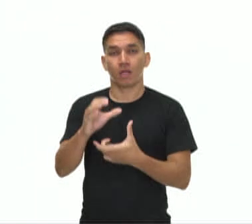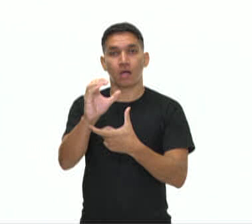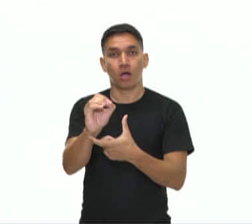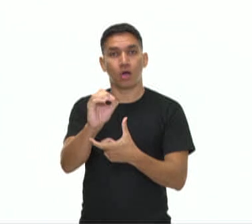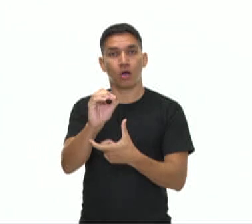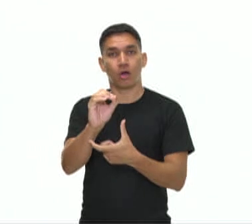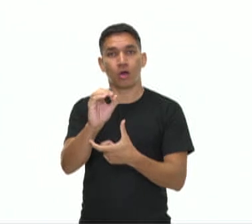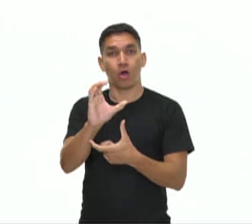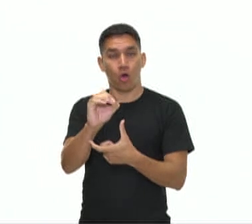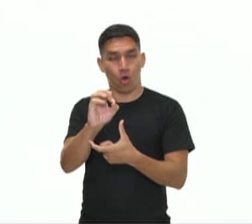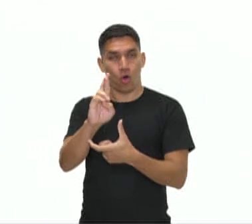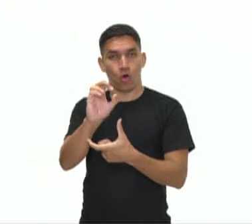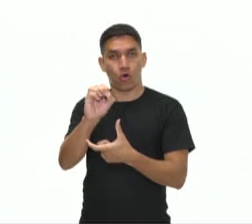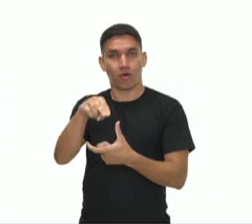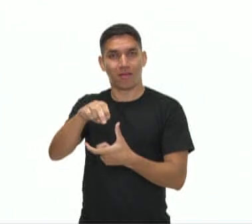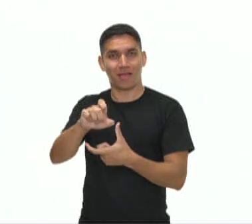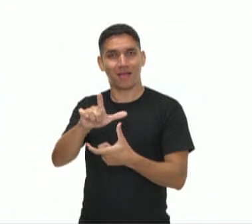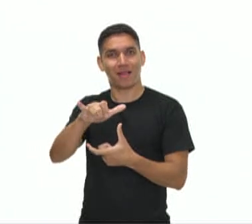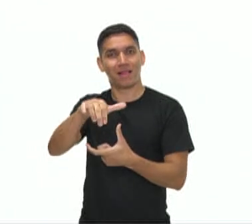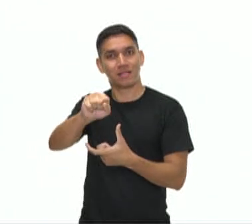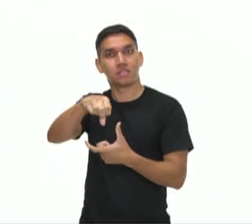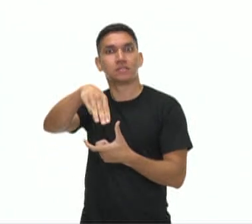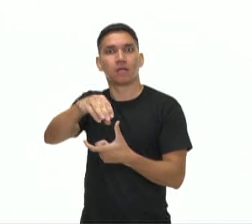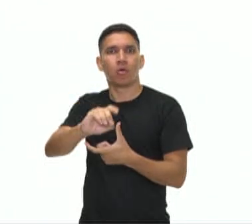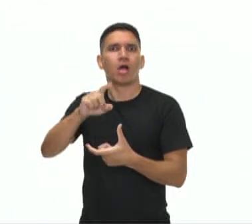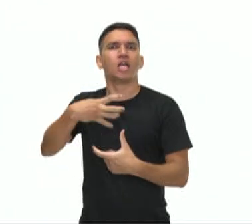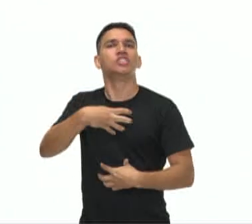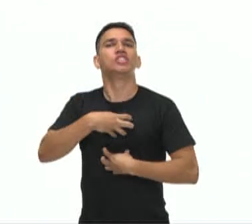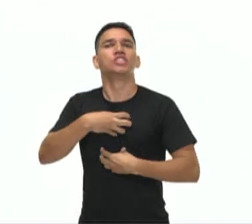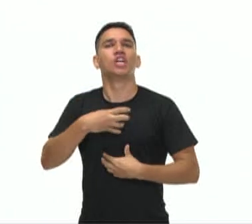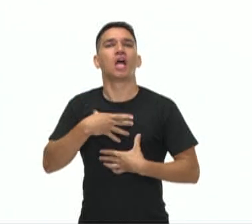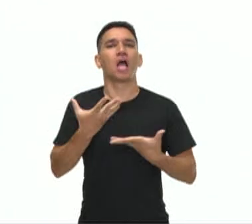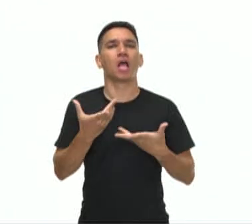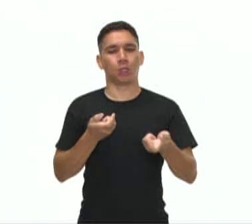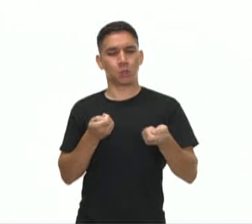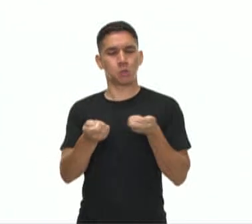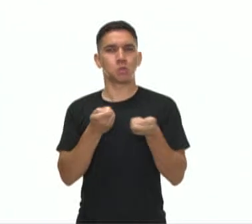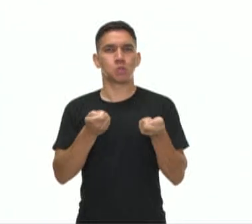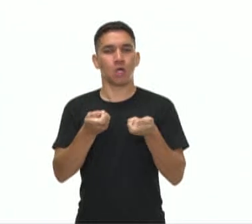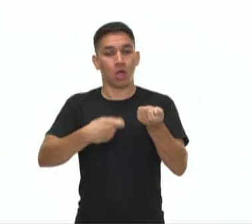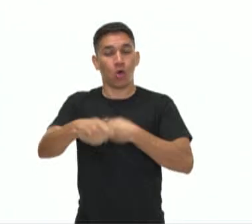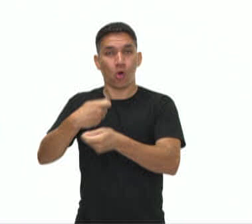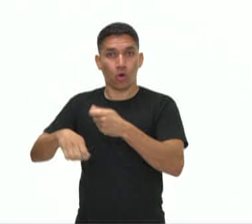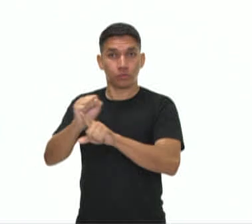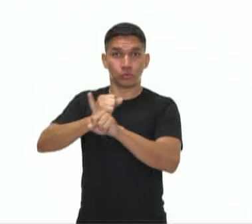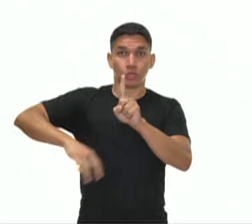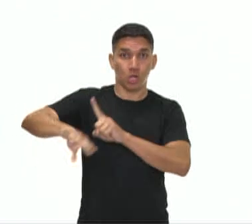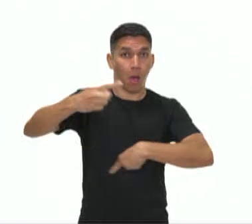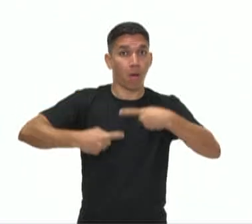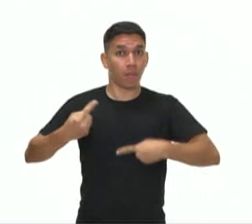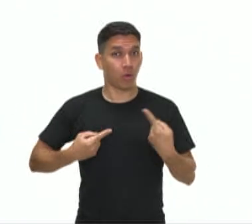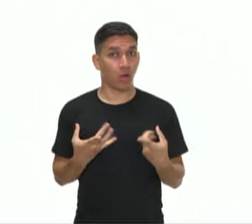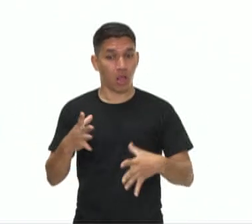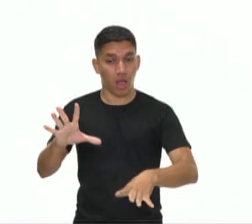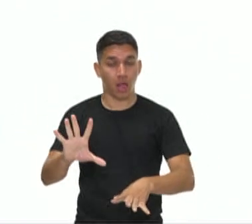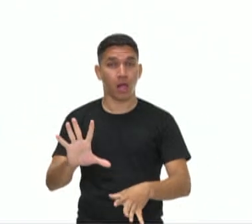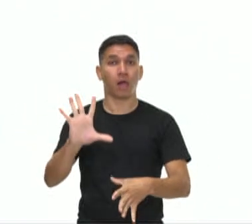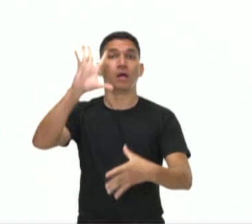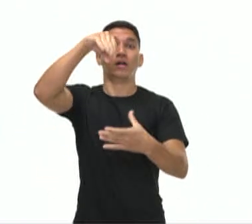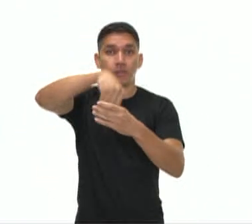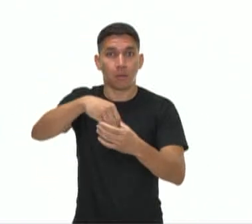O coronelismo era uma forma de poder econômico, social e político encarnado